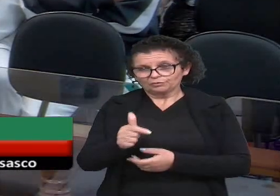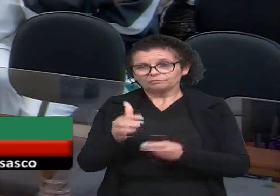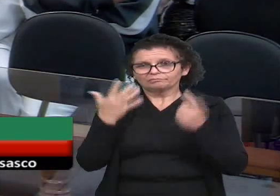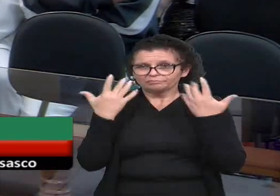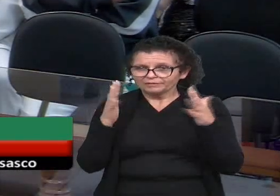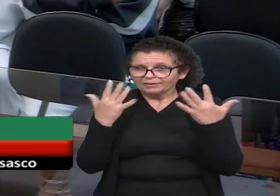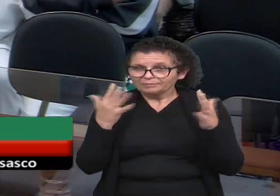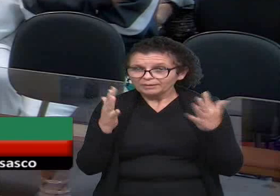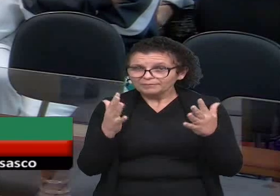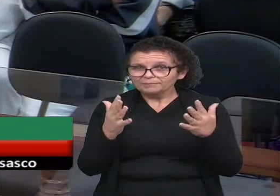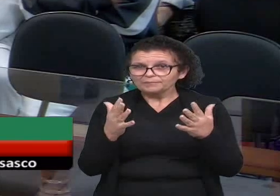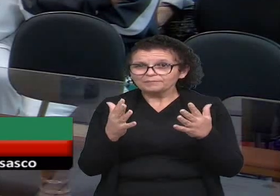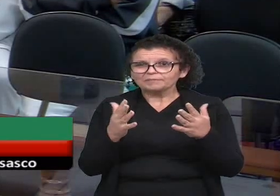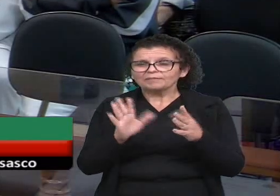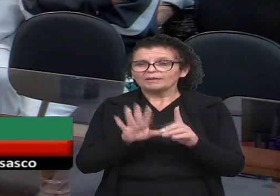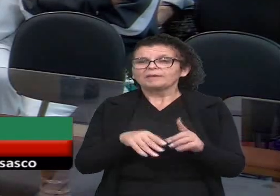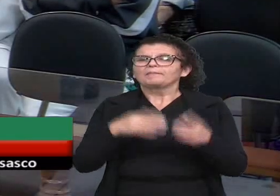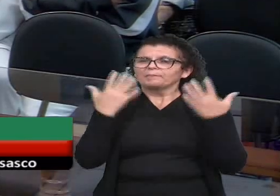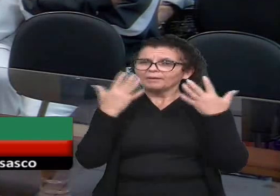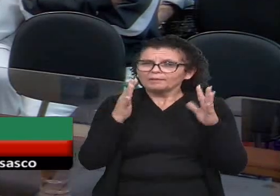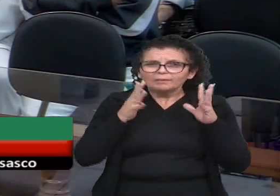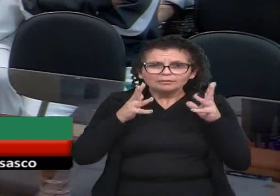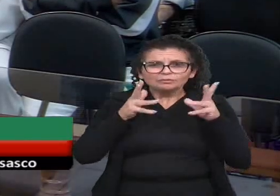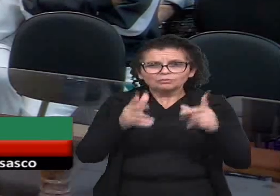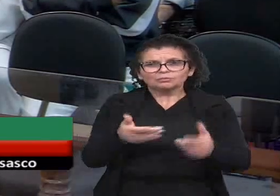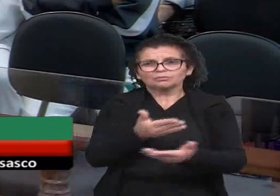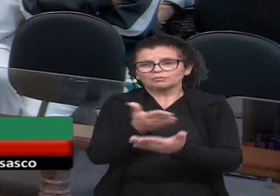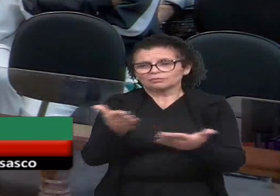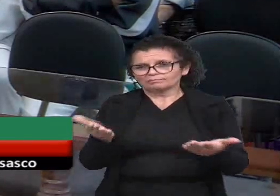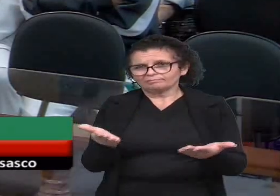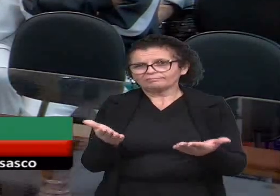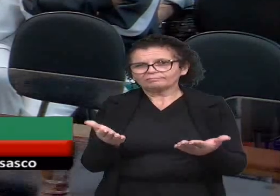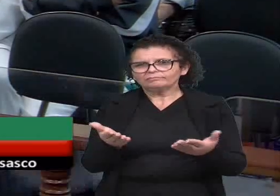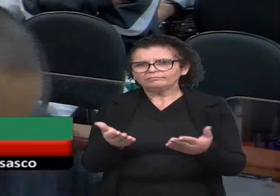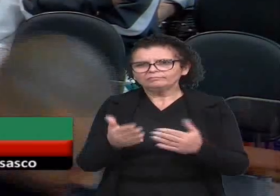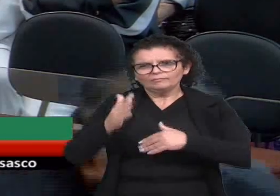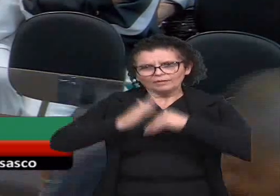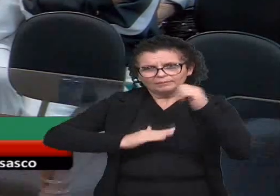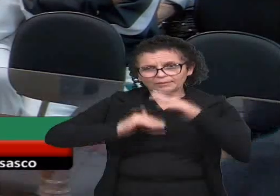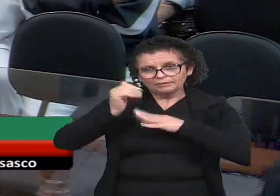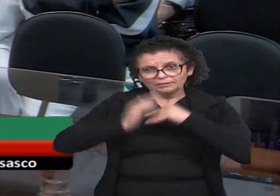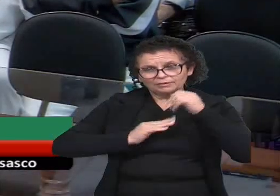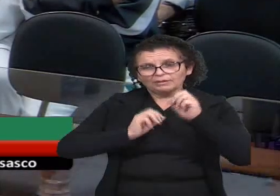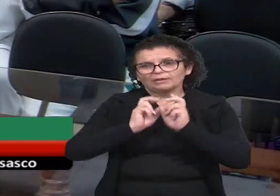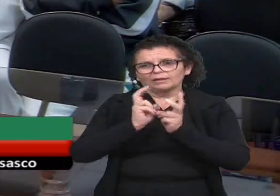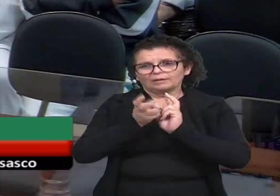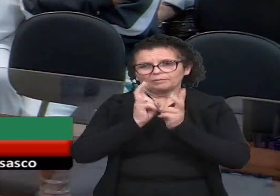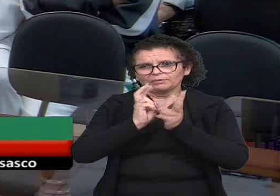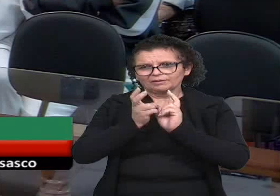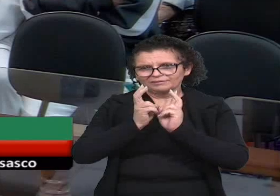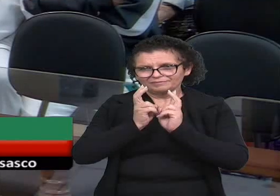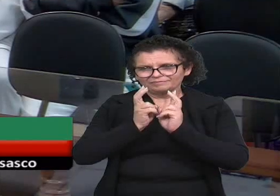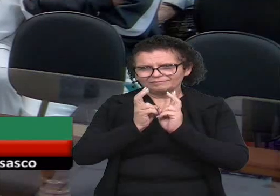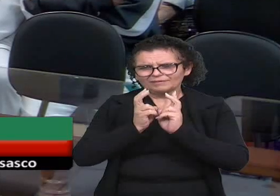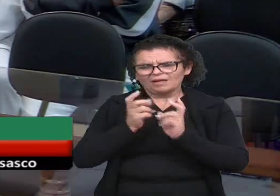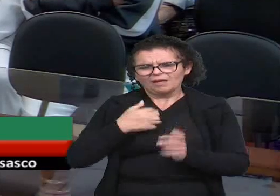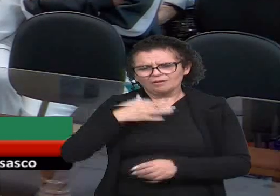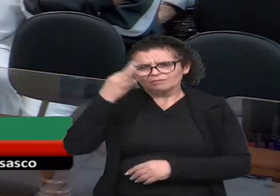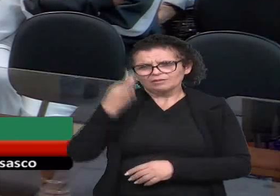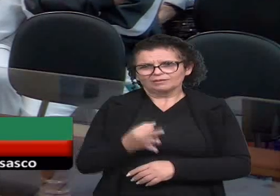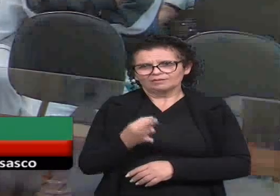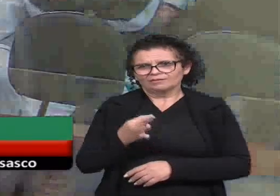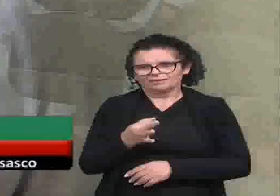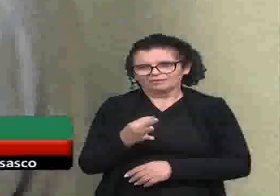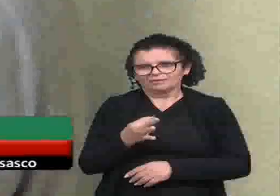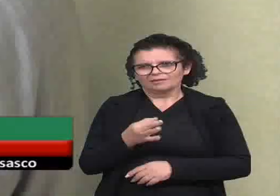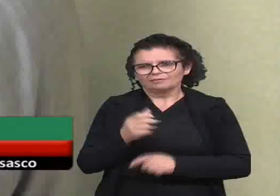parabéns. Mais uma vez, parabéns a todos, né, que exercem a capoeira. Tenham certeza que nada é em